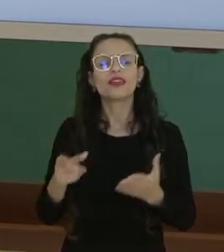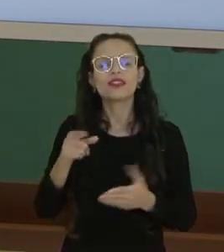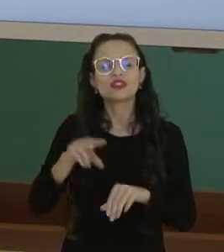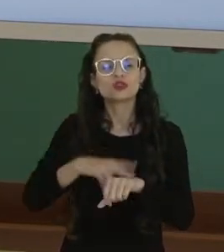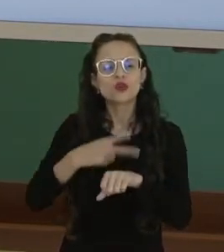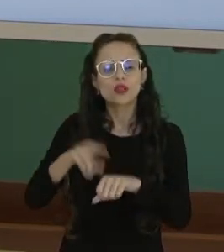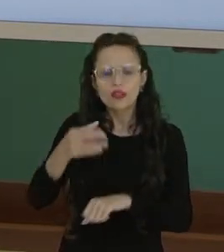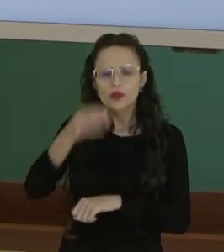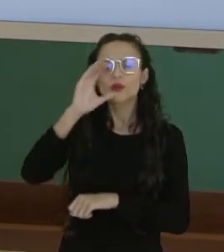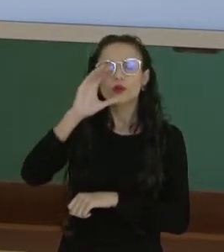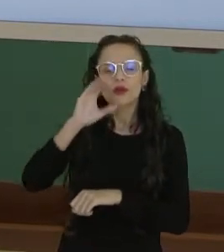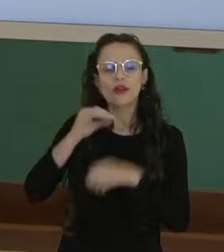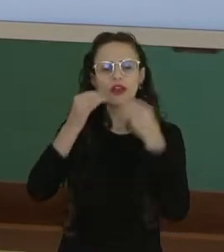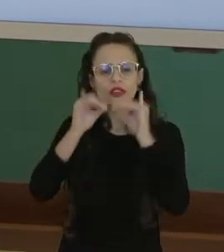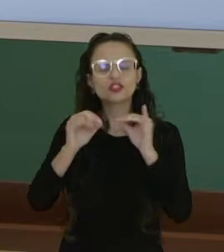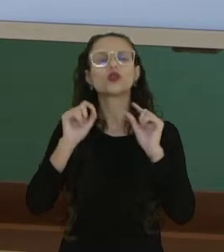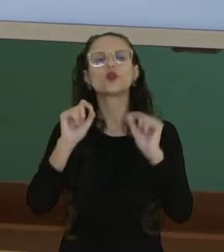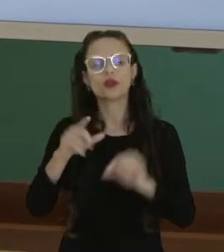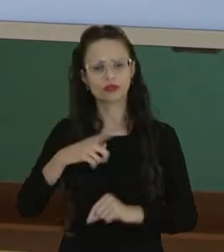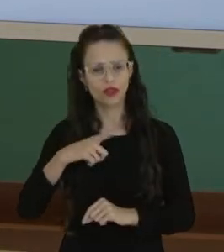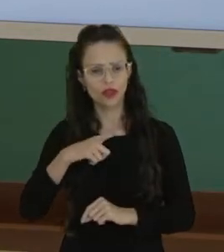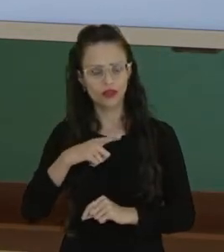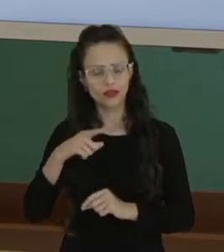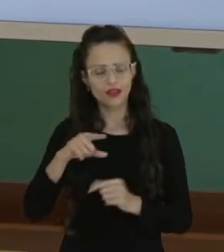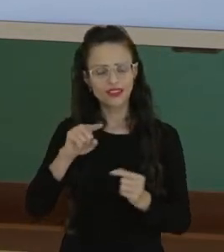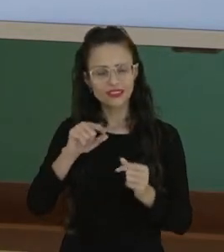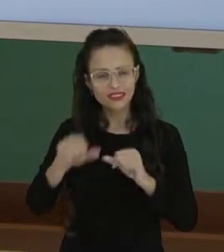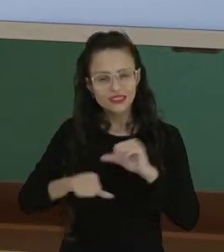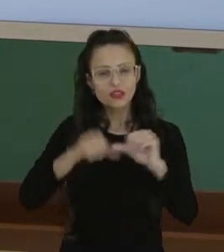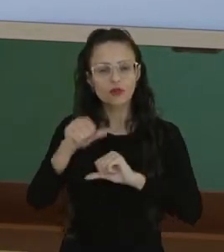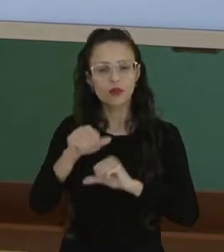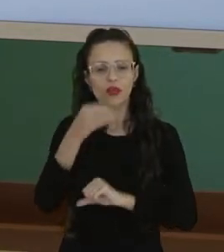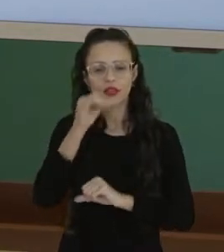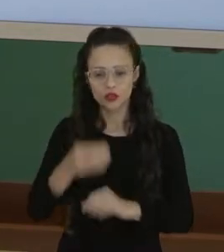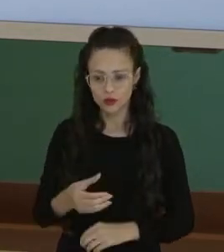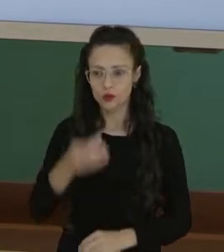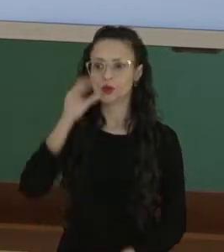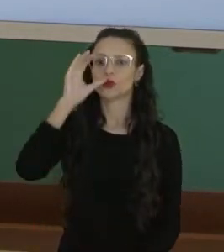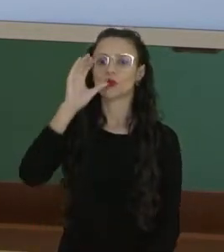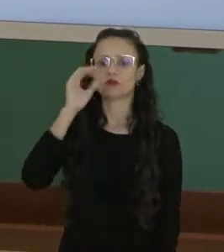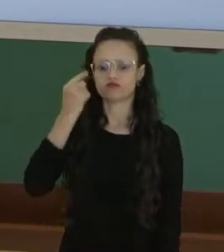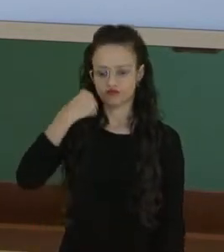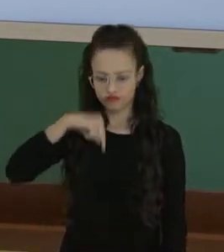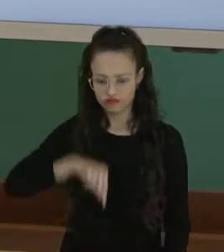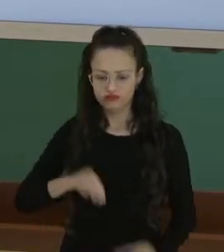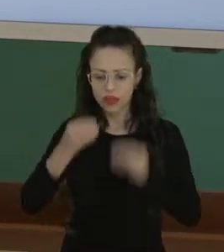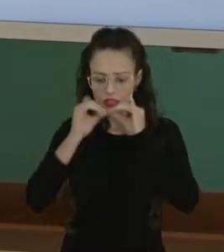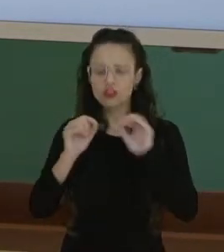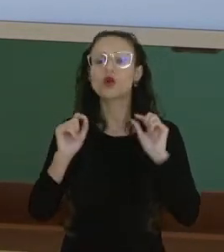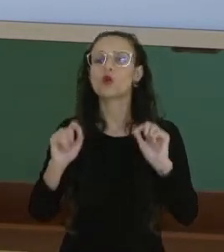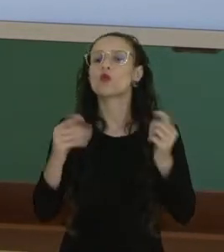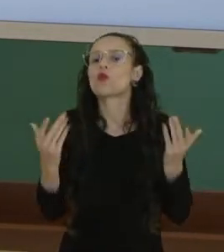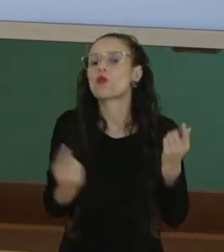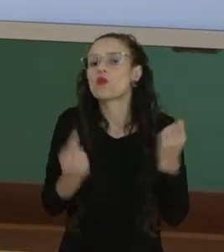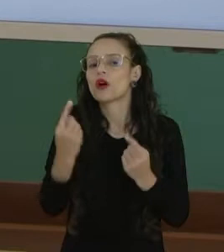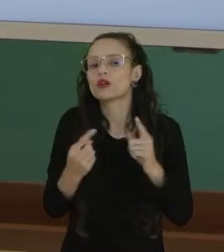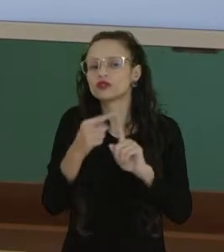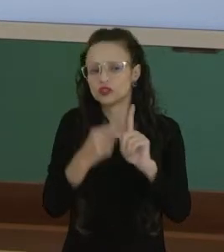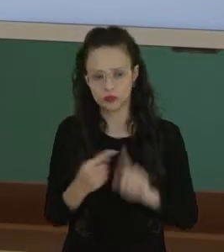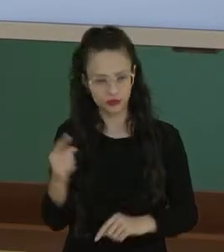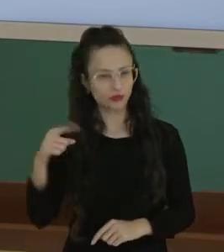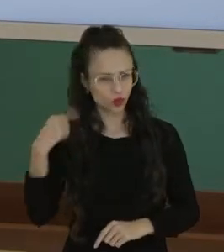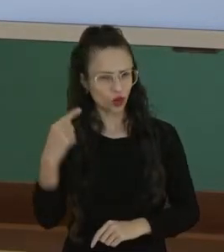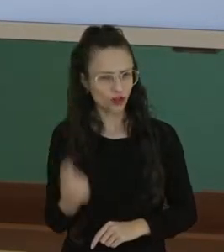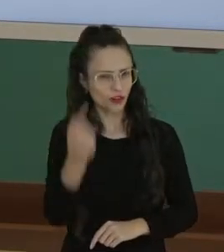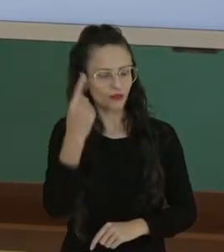possui? Que tipo de transformação de energia a ingestão desse achocolatado pode proporcionar? Que doido, né?